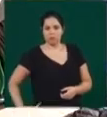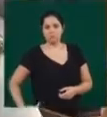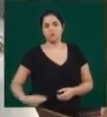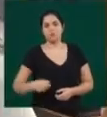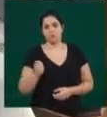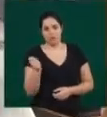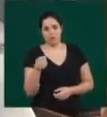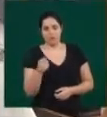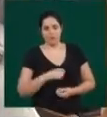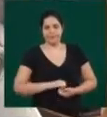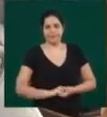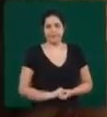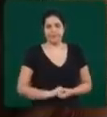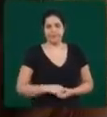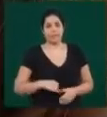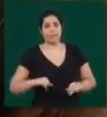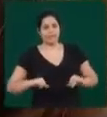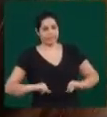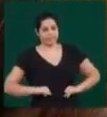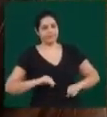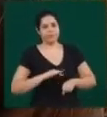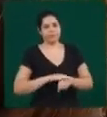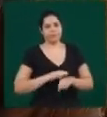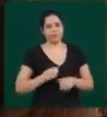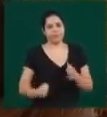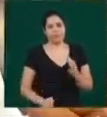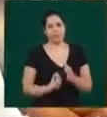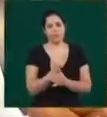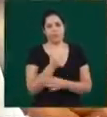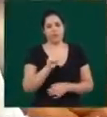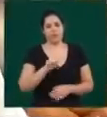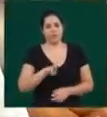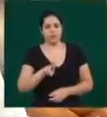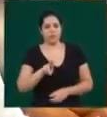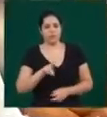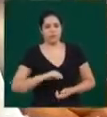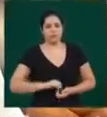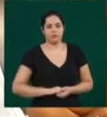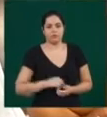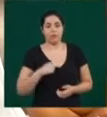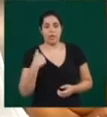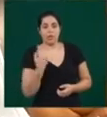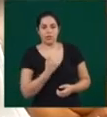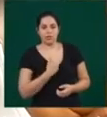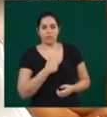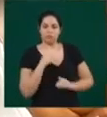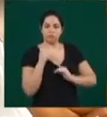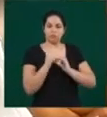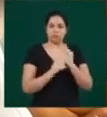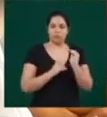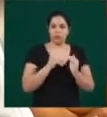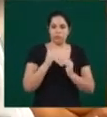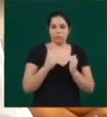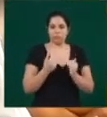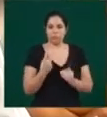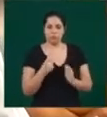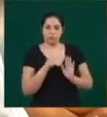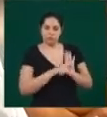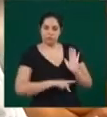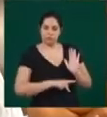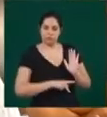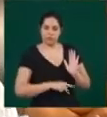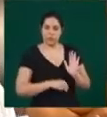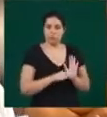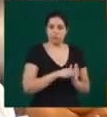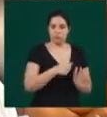região. Por sofrer com a doença, decidiu criar a ARU. Nós estamos desenvolvendo dois projetos em paralelo. O primeiro